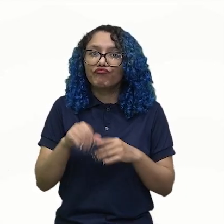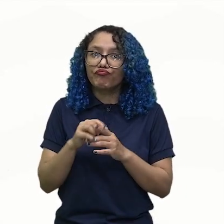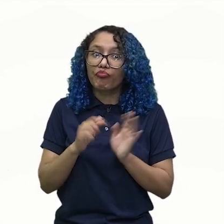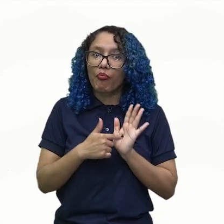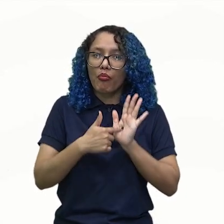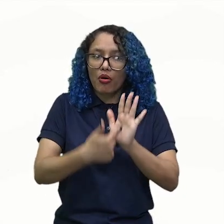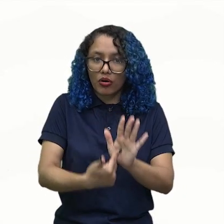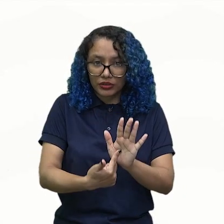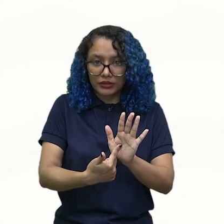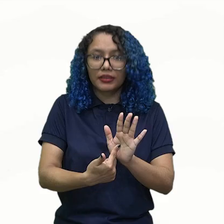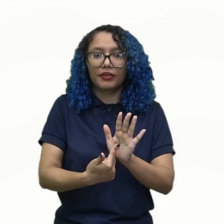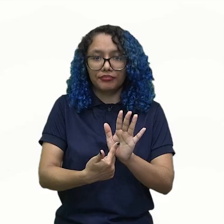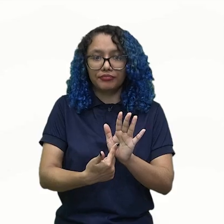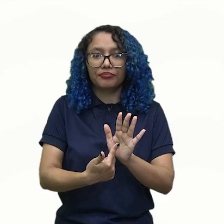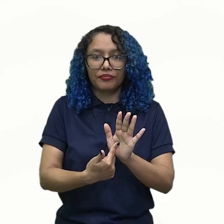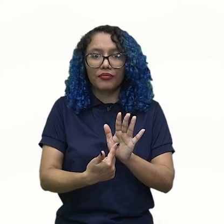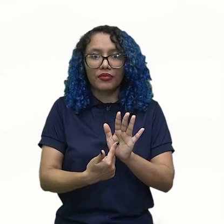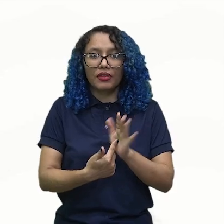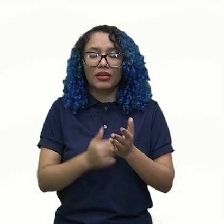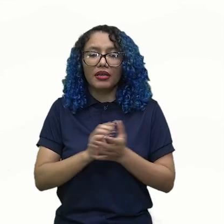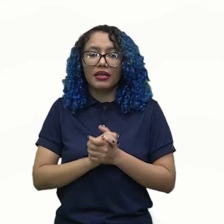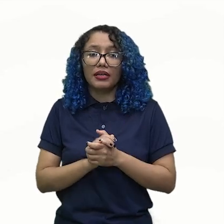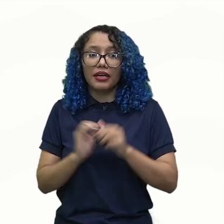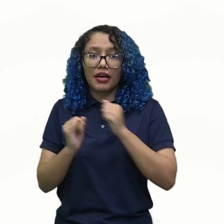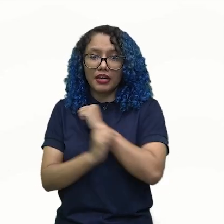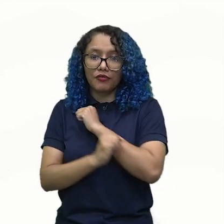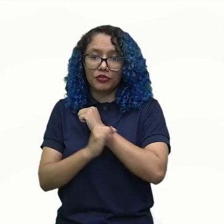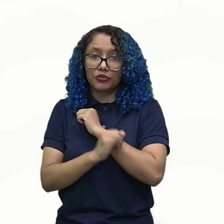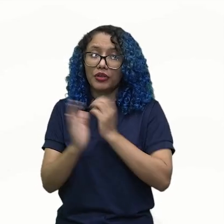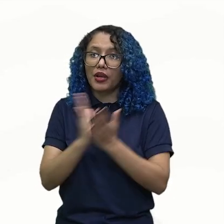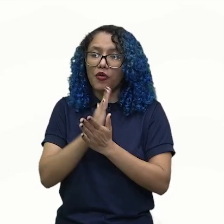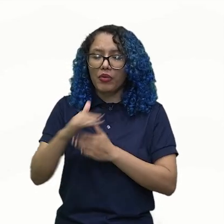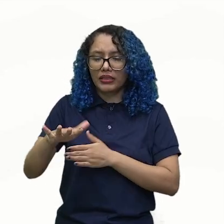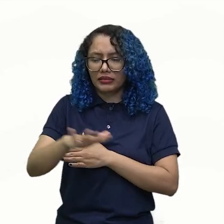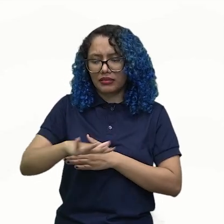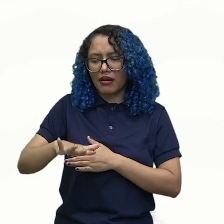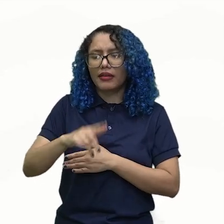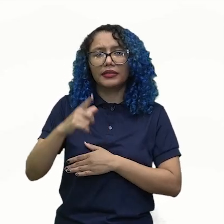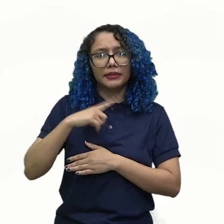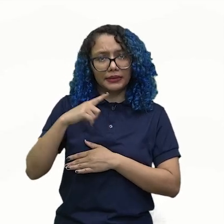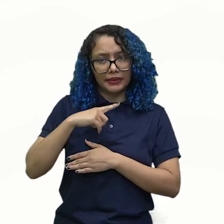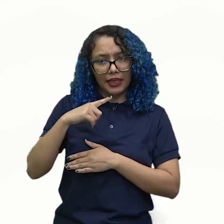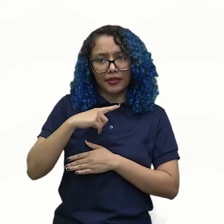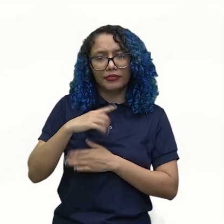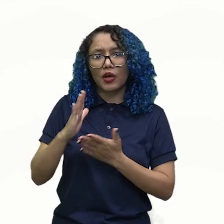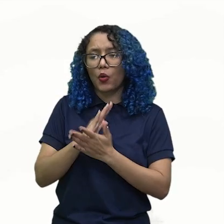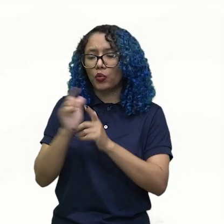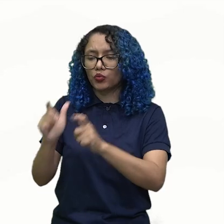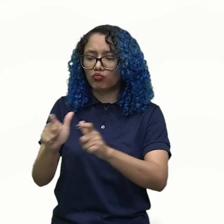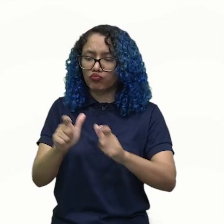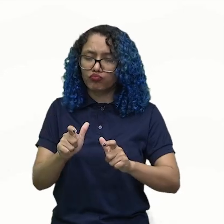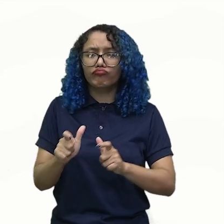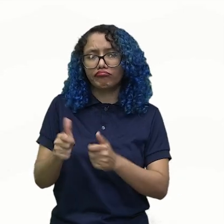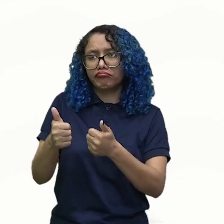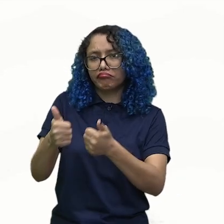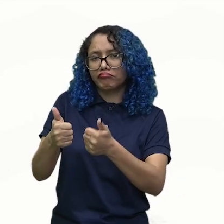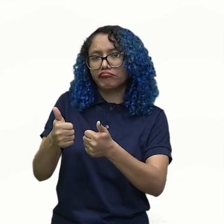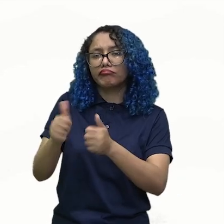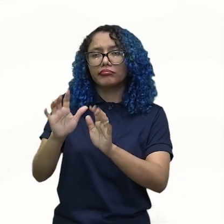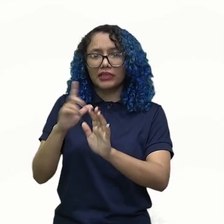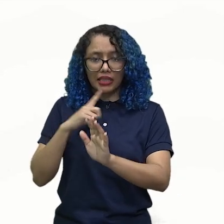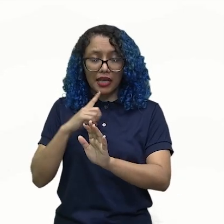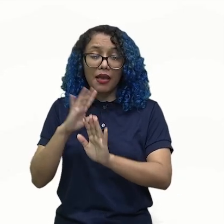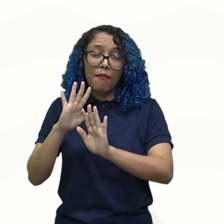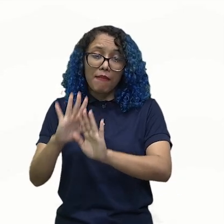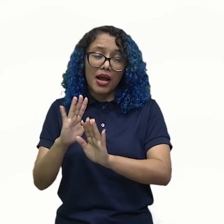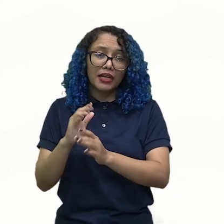desigualdade socioespacial, reflete a concentração de infraestrutura em certas áreas, em certos bairros. Enquanto um